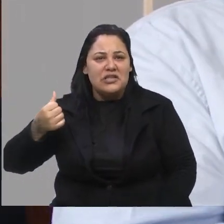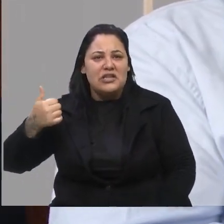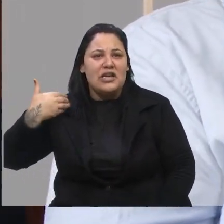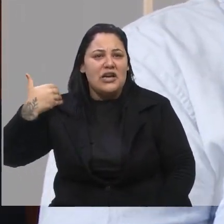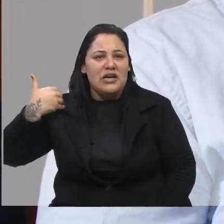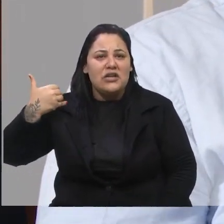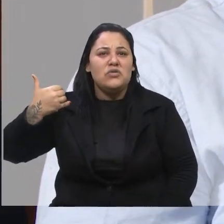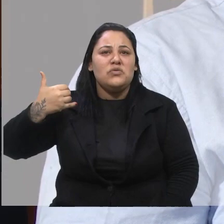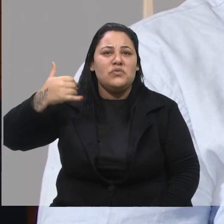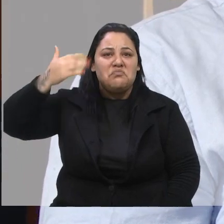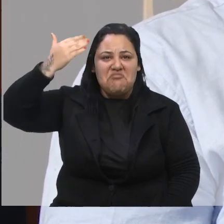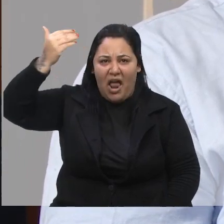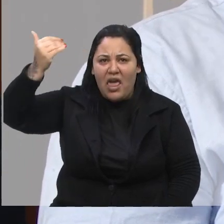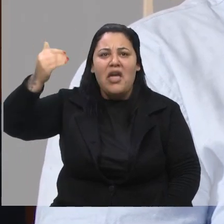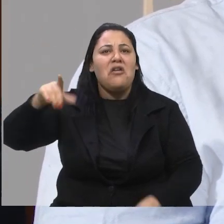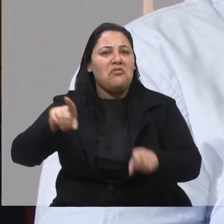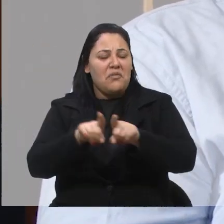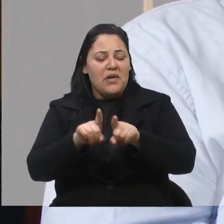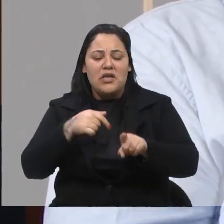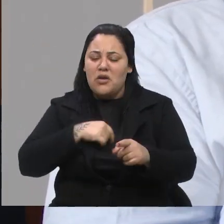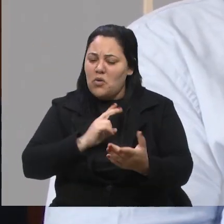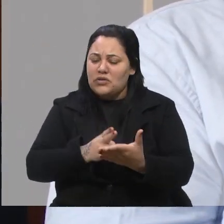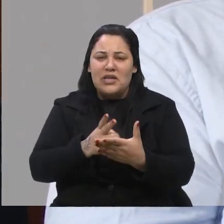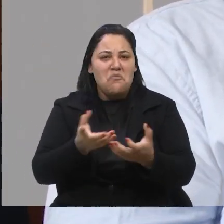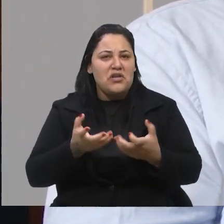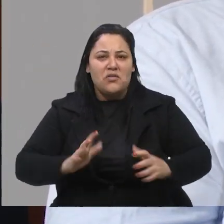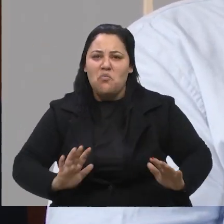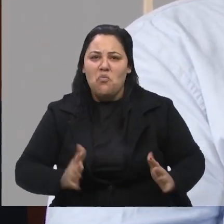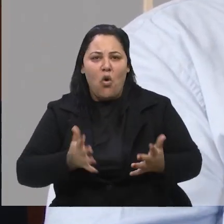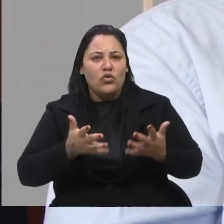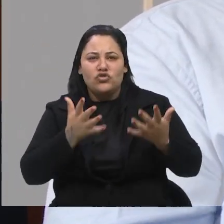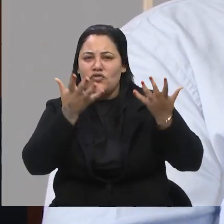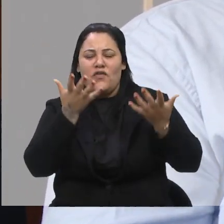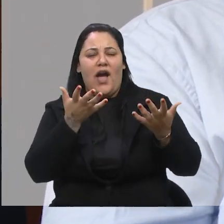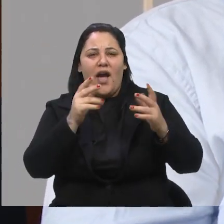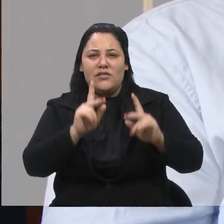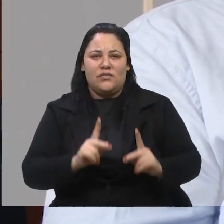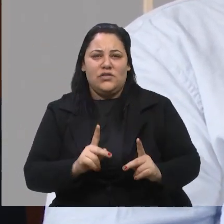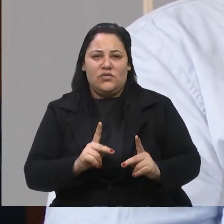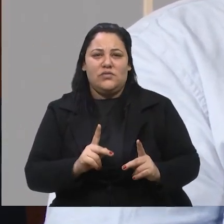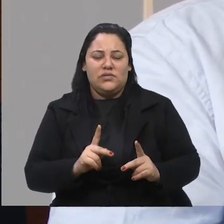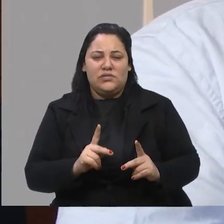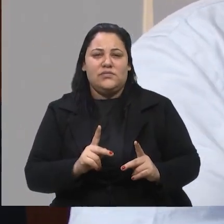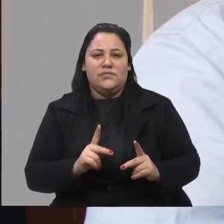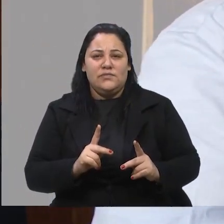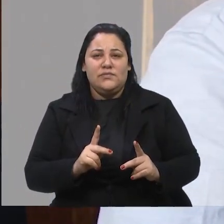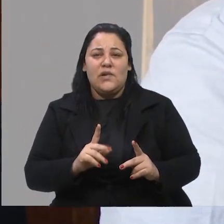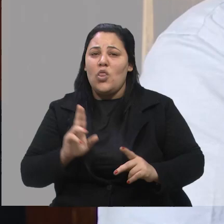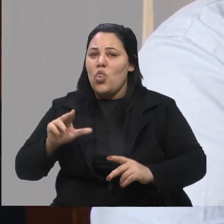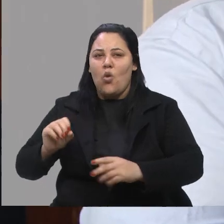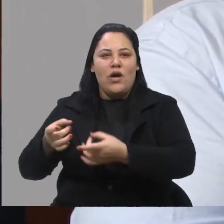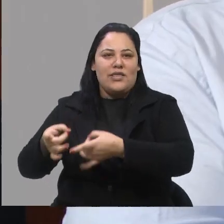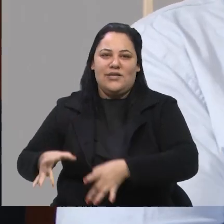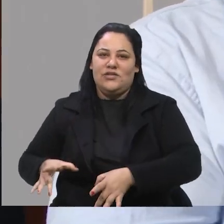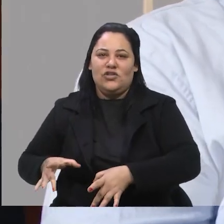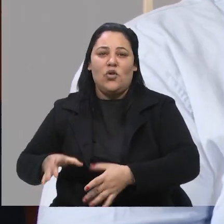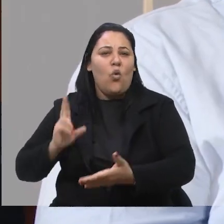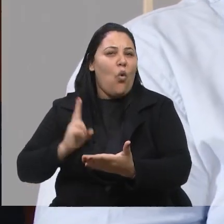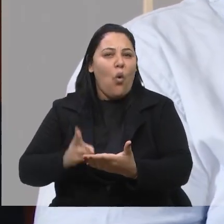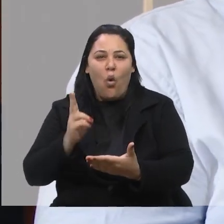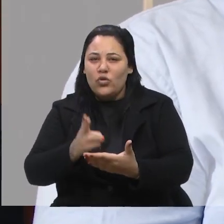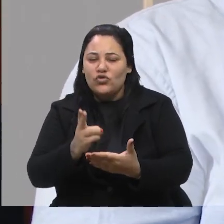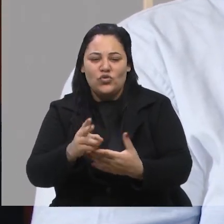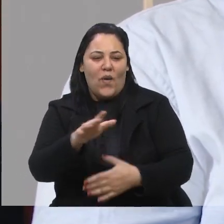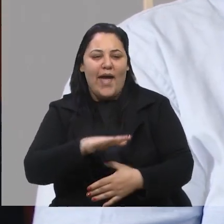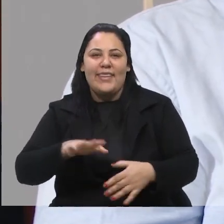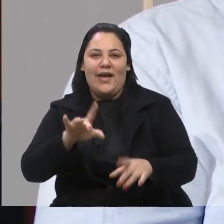sempre busquei, sabe, incentivar de uma forma para as pessoas não desistirem, tocarem,